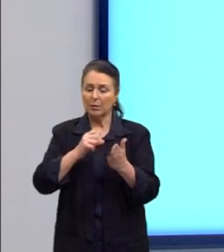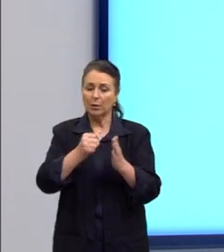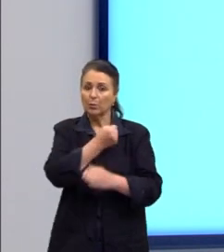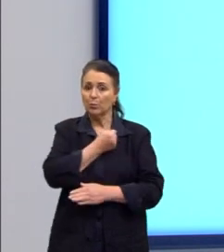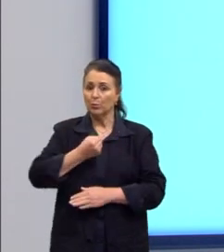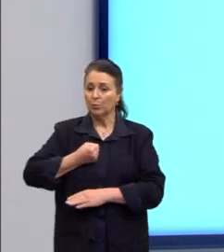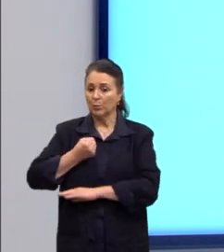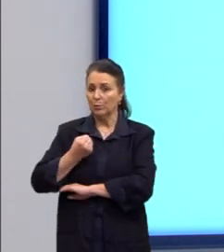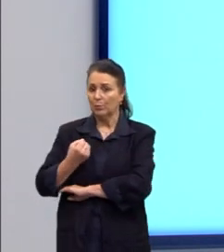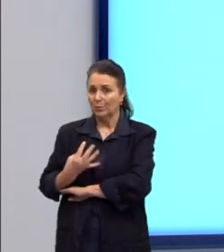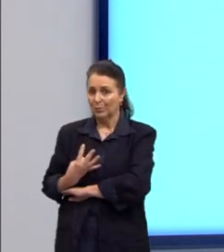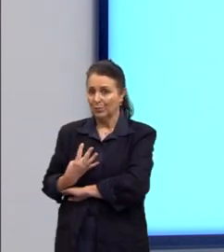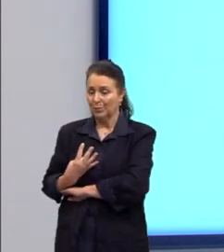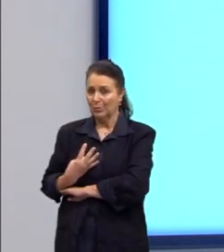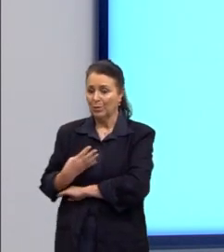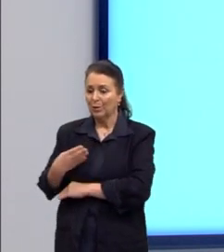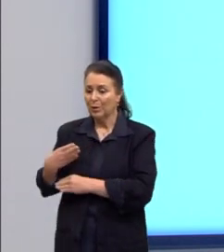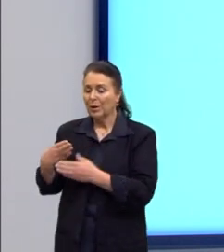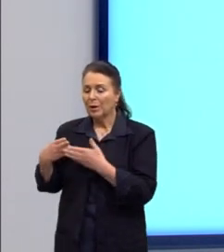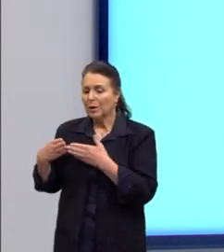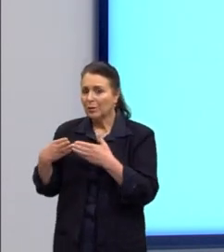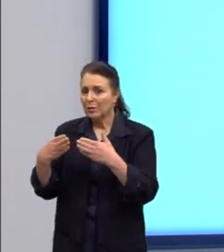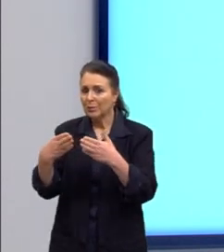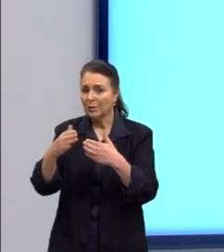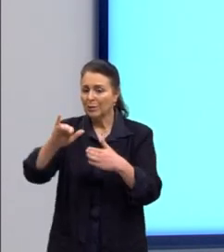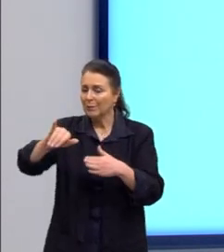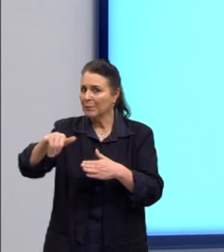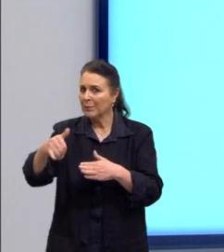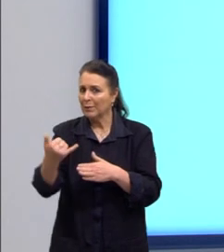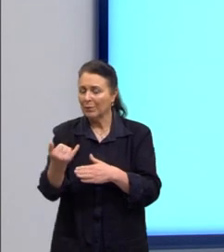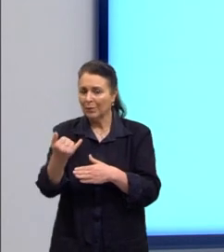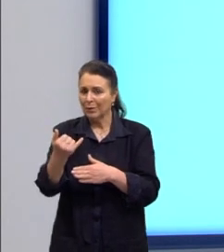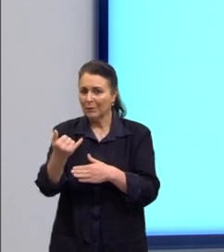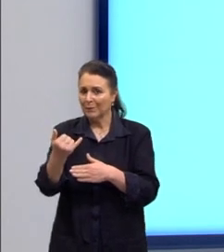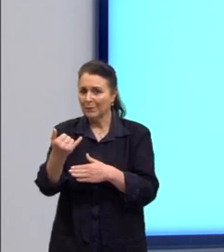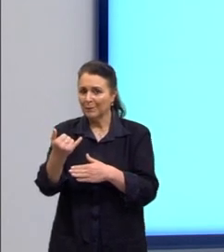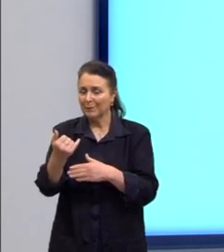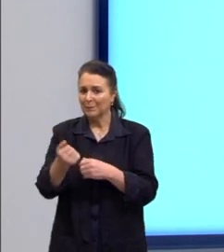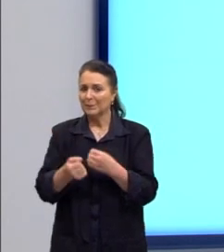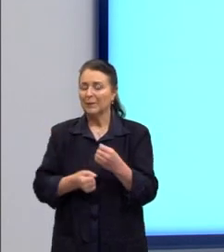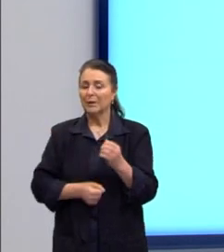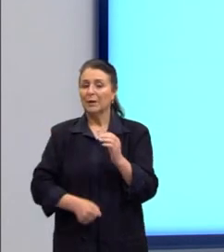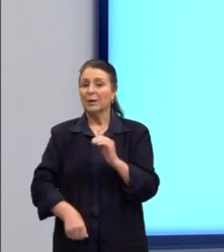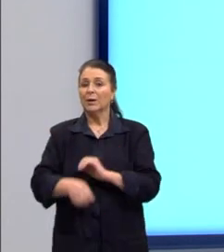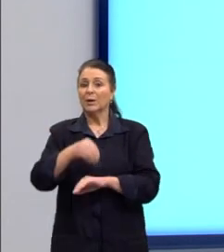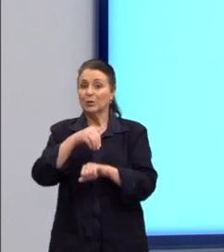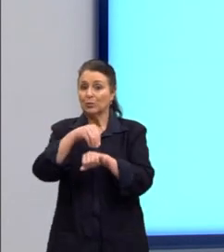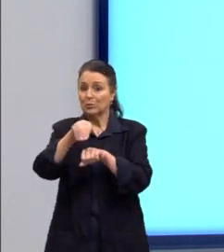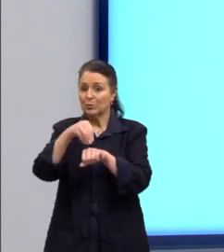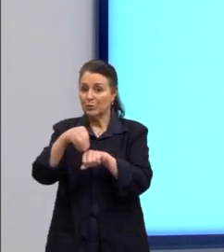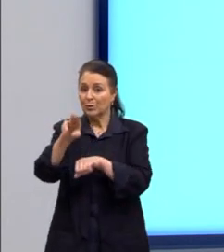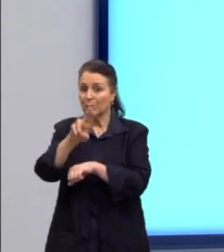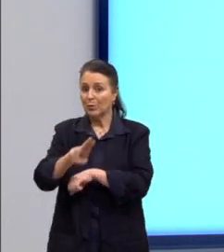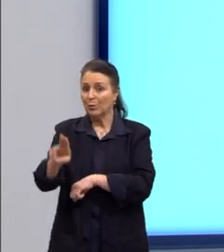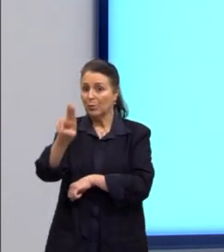4 dos caminhos para melhor aproveitamento a nossa quarta dica que é use o recurso da